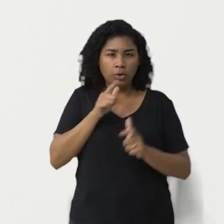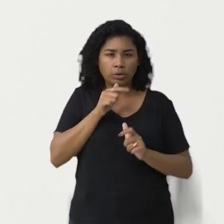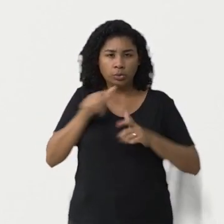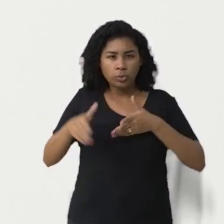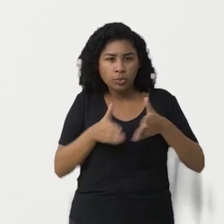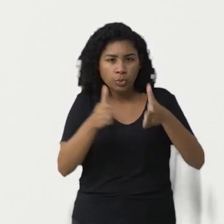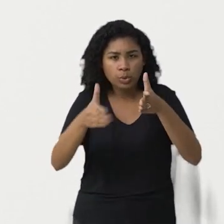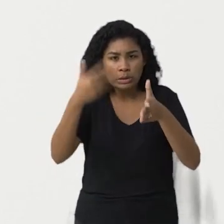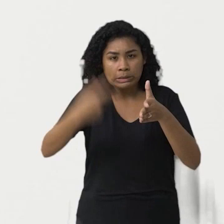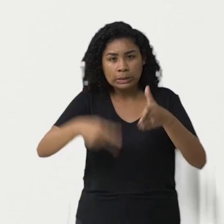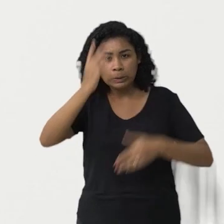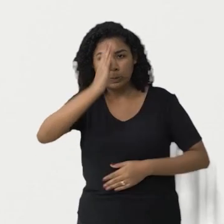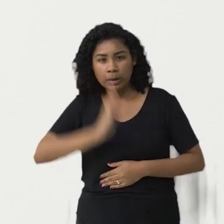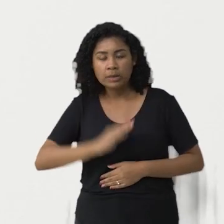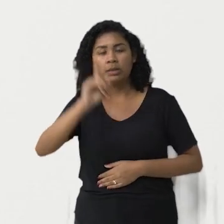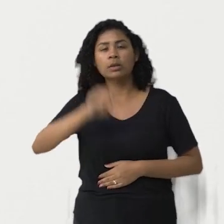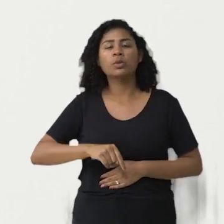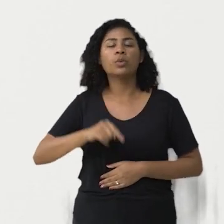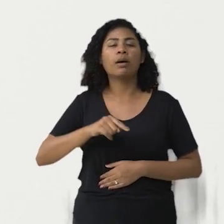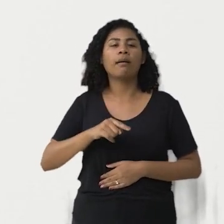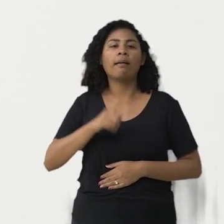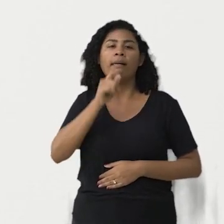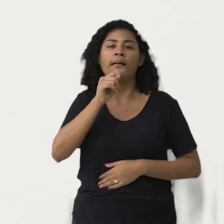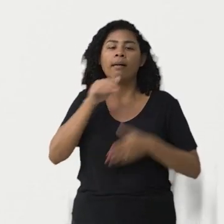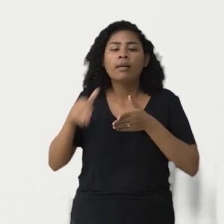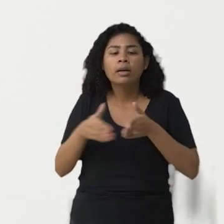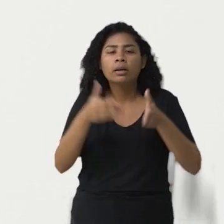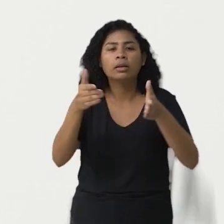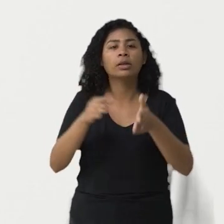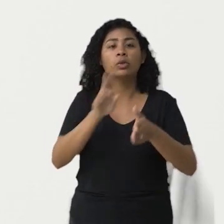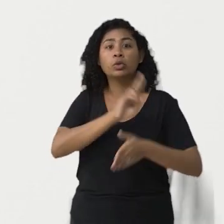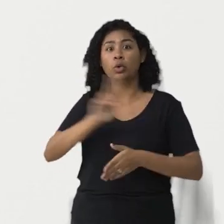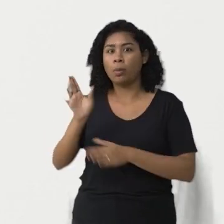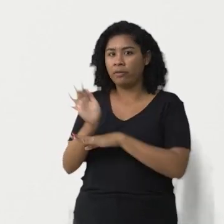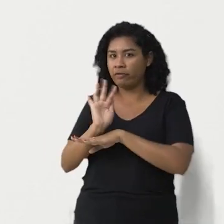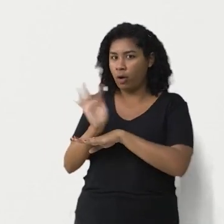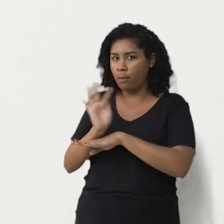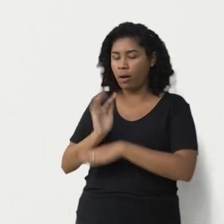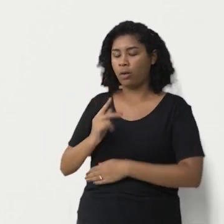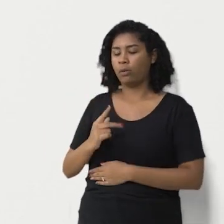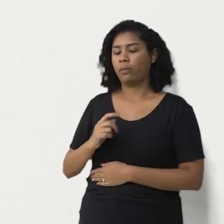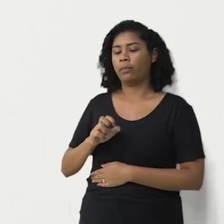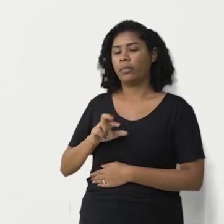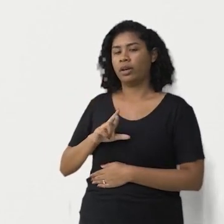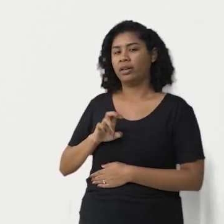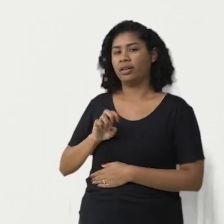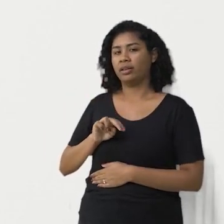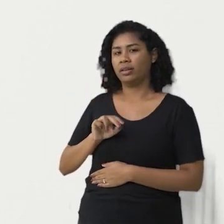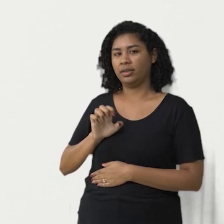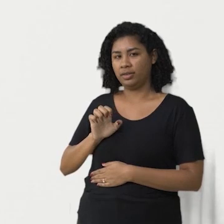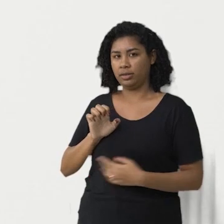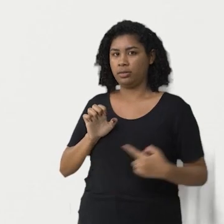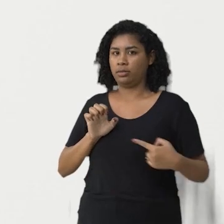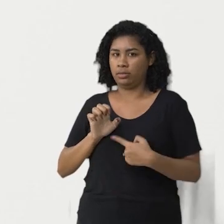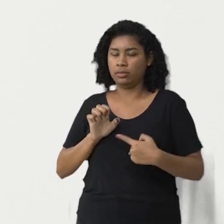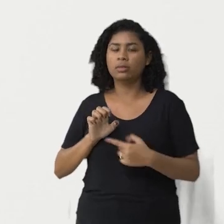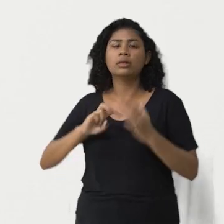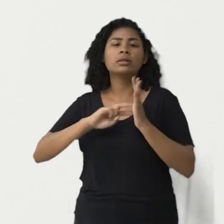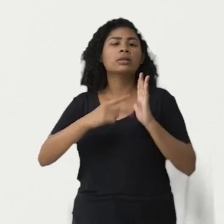vão ser perenes. O que é que isso significa? Que eles não vão secar totalmente,